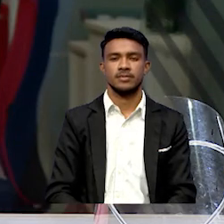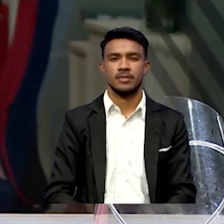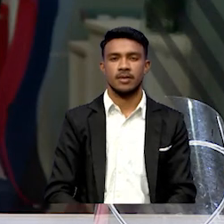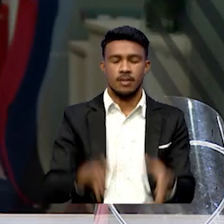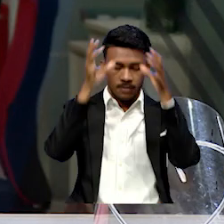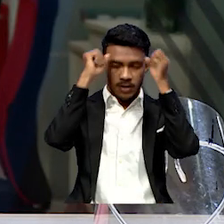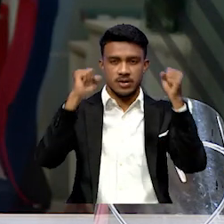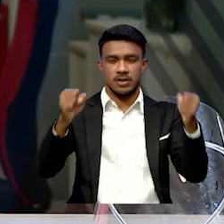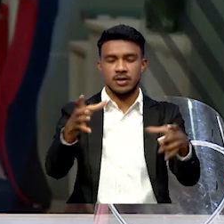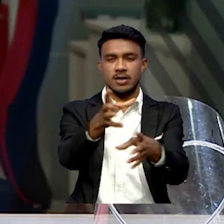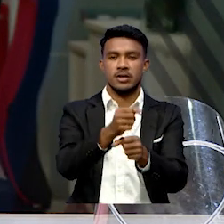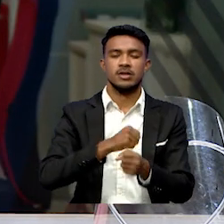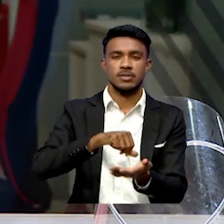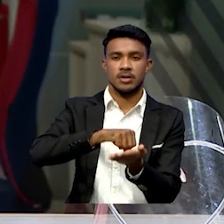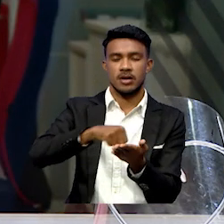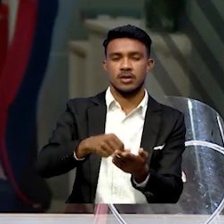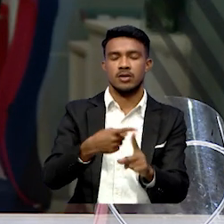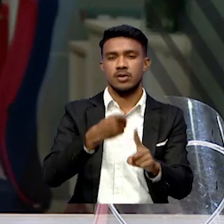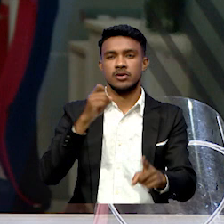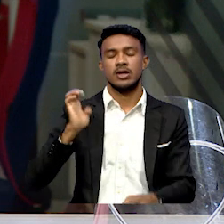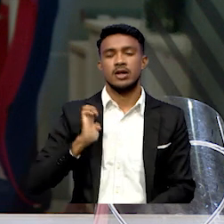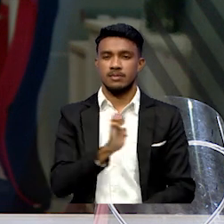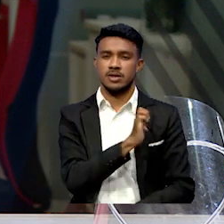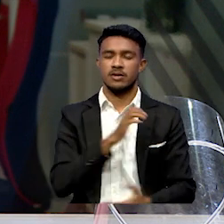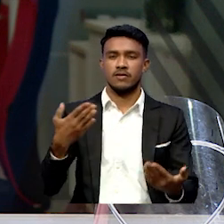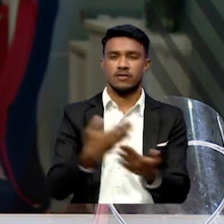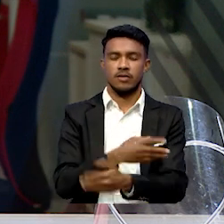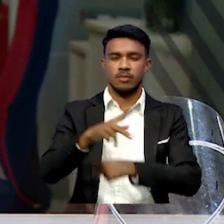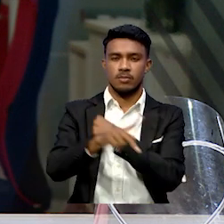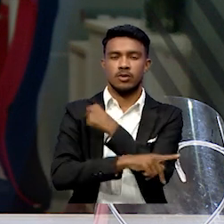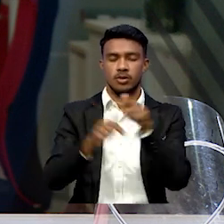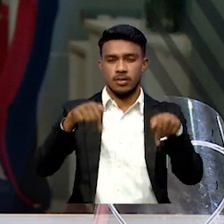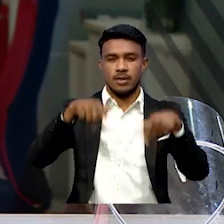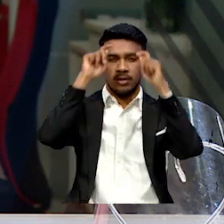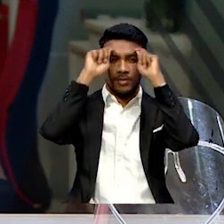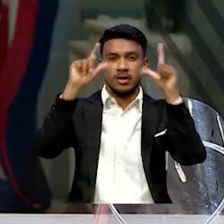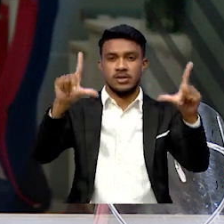Presidente da República, simo carta credencial, Rússia embaixadora FOM, Portugal, Timor-Leste.